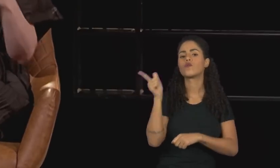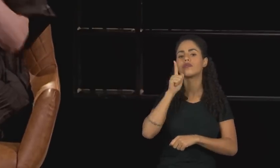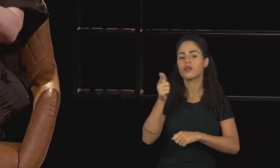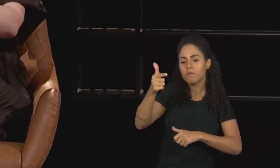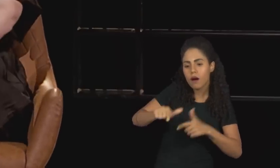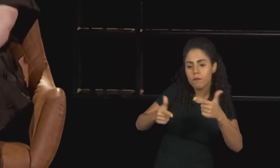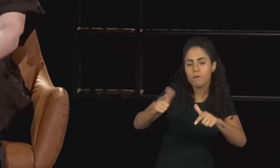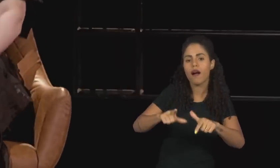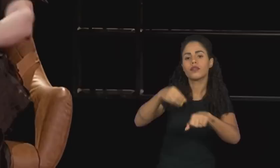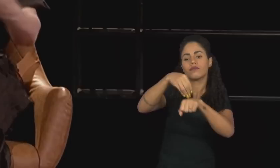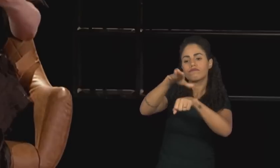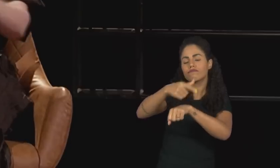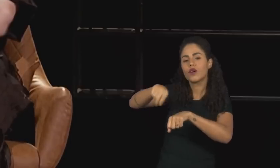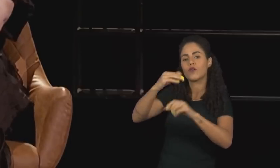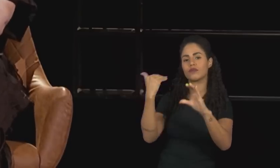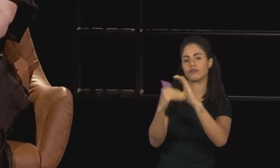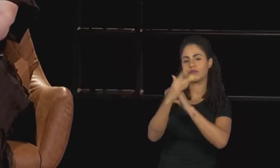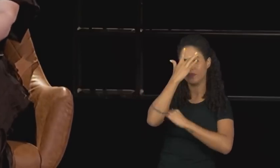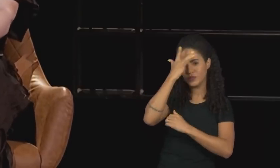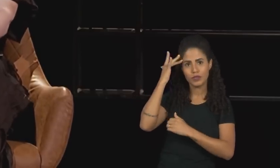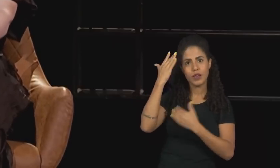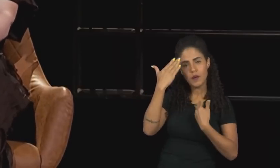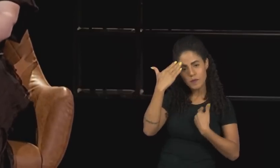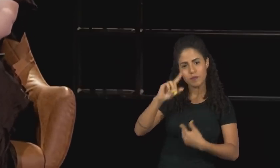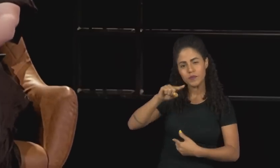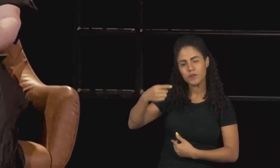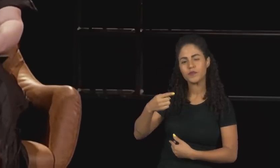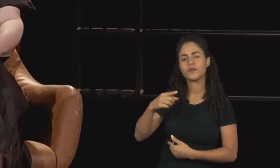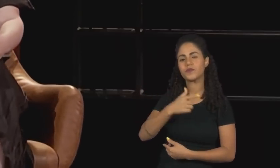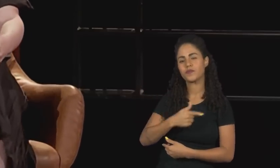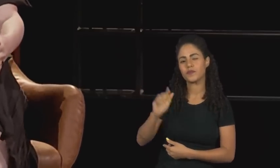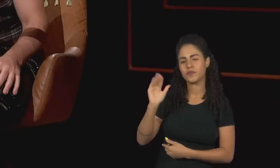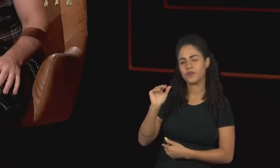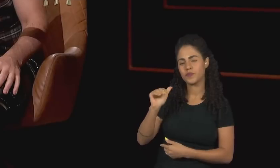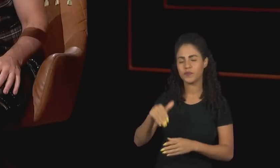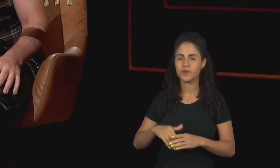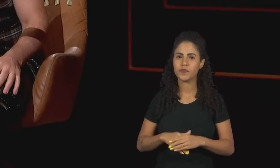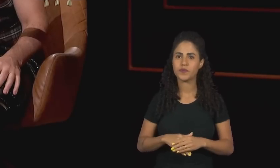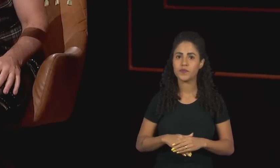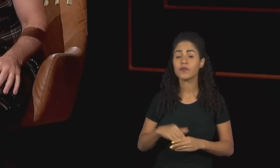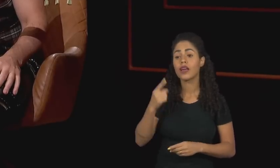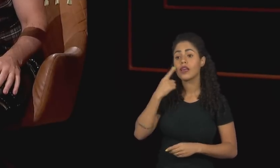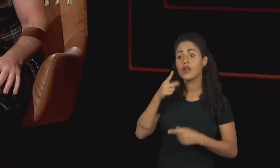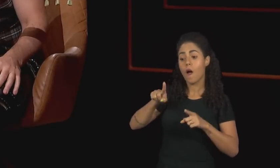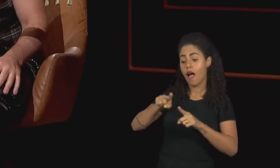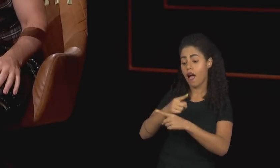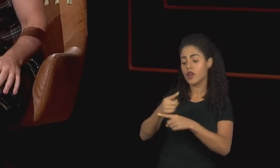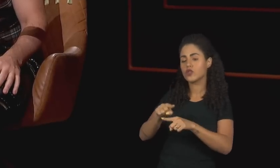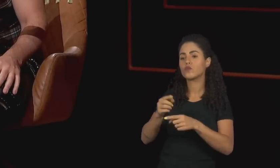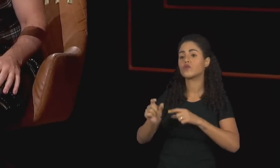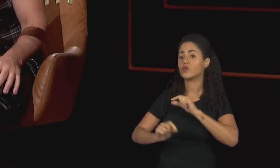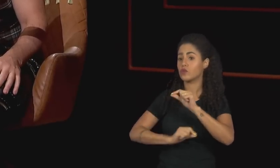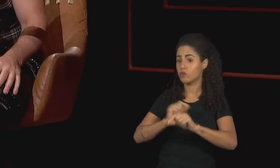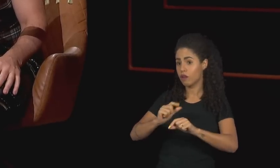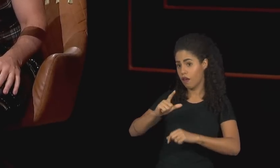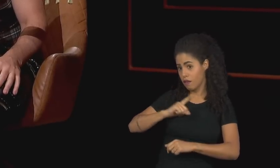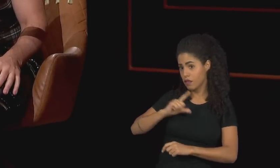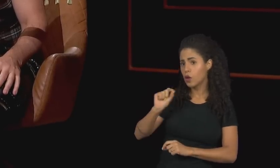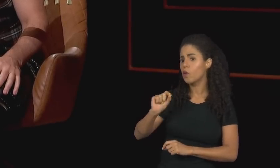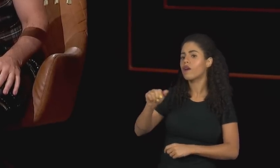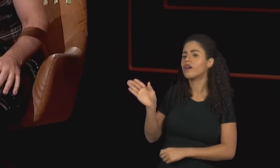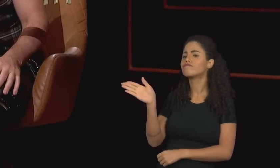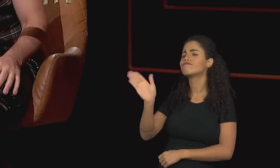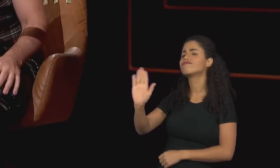rever, recomendar, e a gente se vê por aqui na próxima semana. Até lá. Alright, essa música que eu vou tocar, ela se chama Sailing Through the